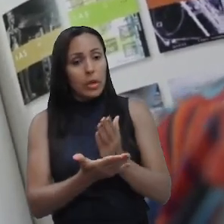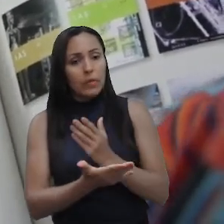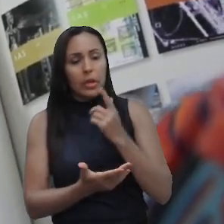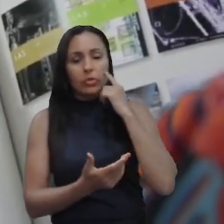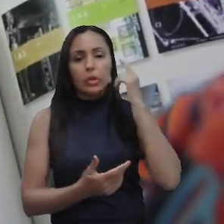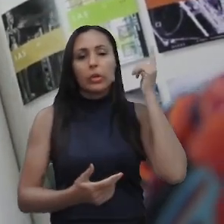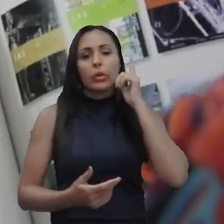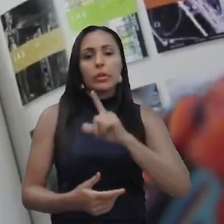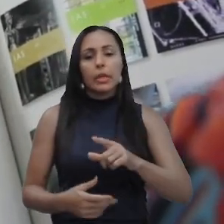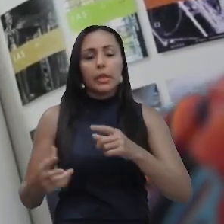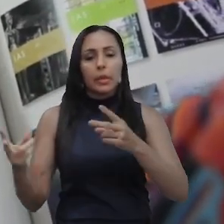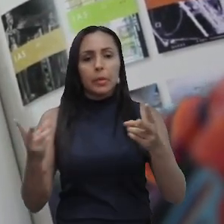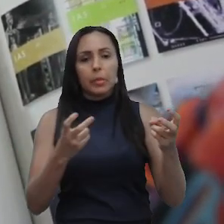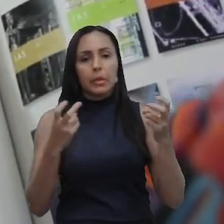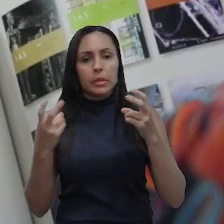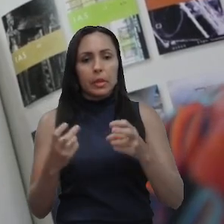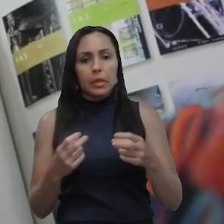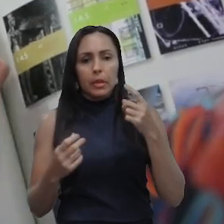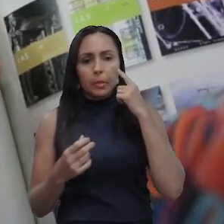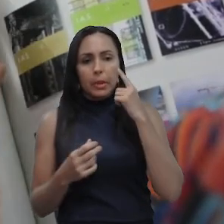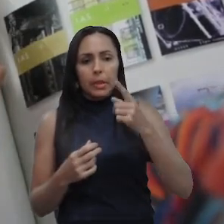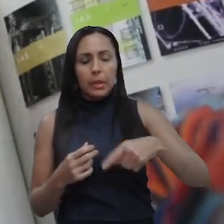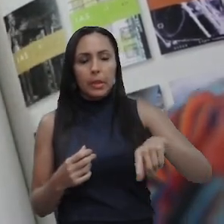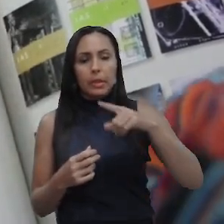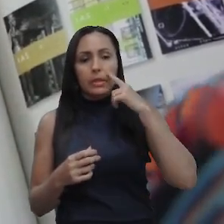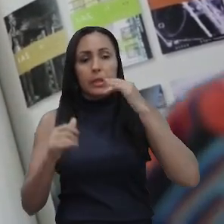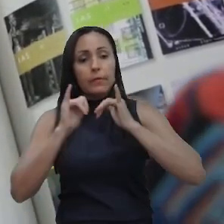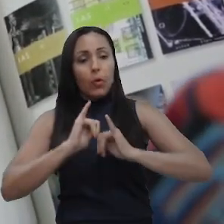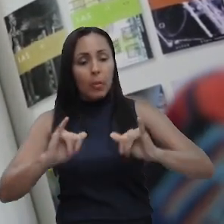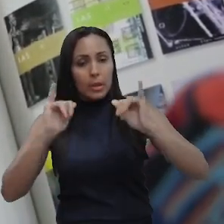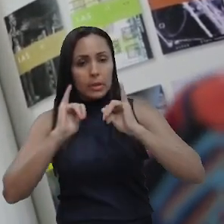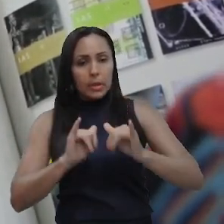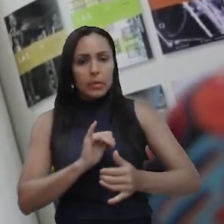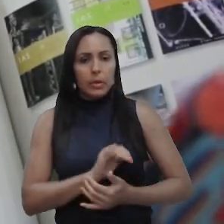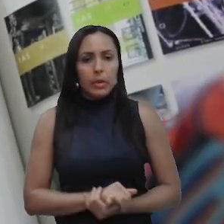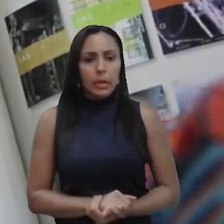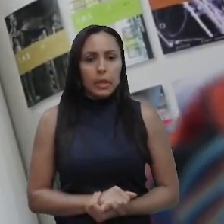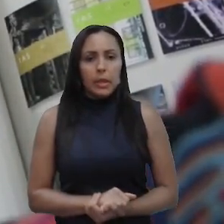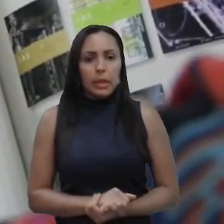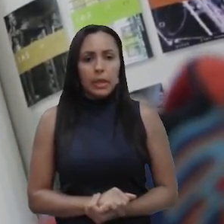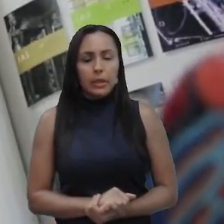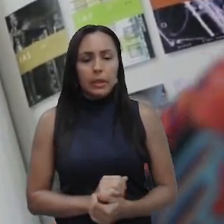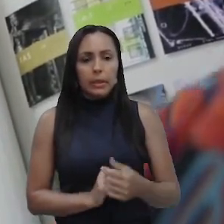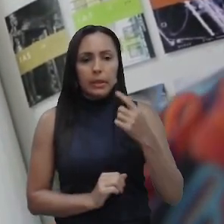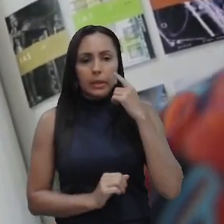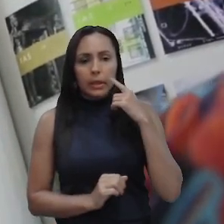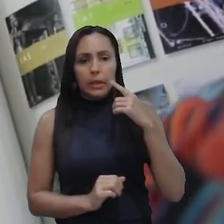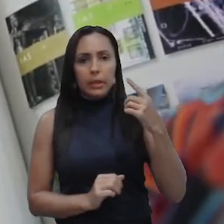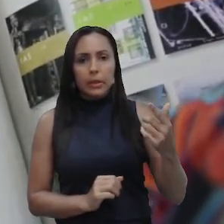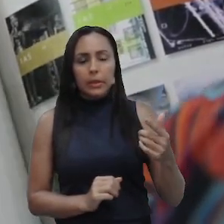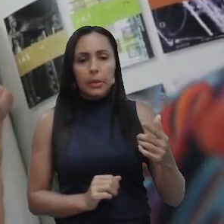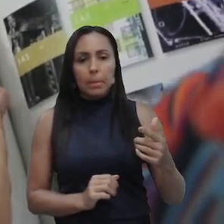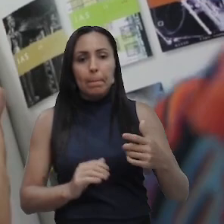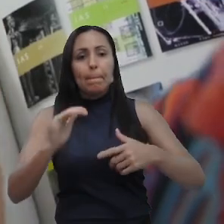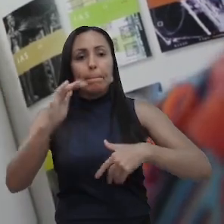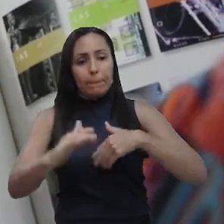consegue perceber aqui uma certa hierarquia da informação, mas a gente tem esse grid retangular